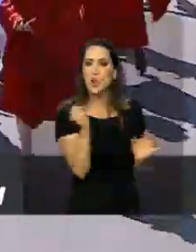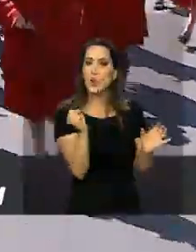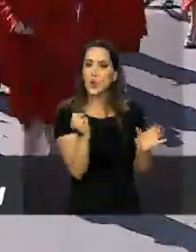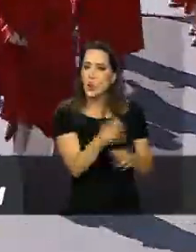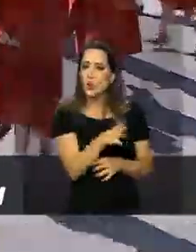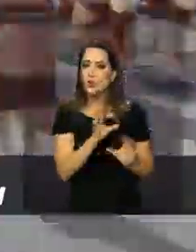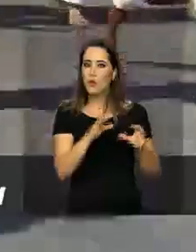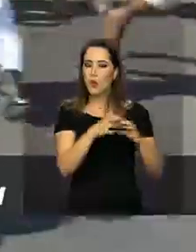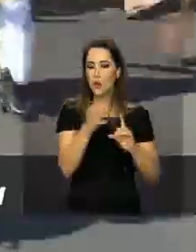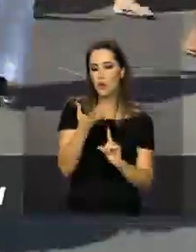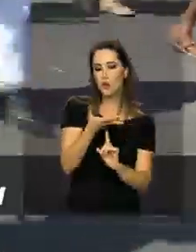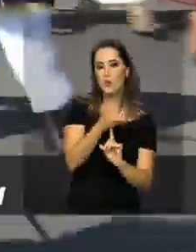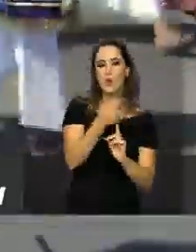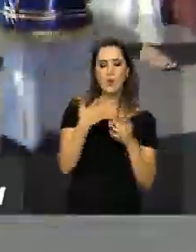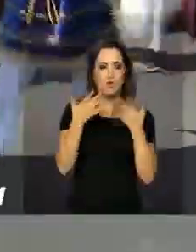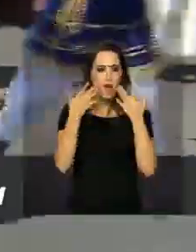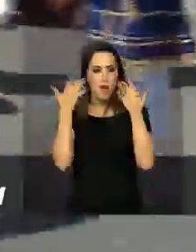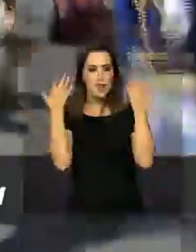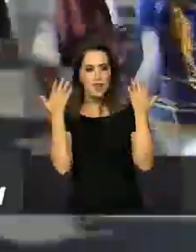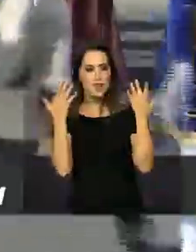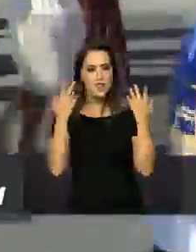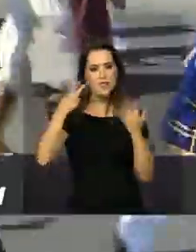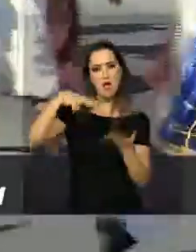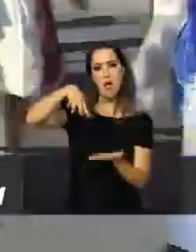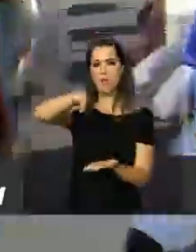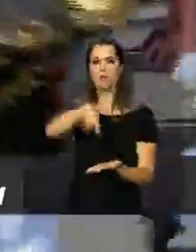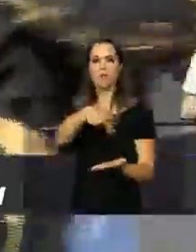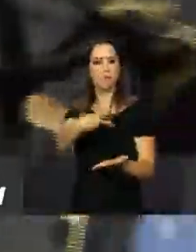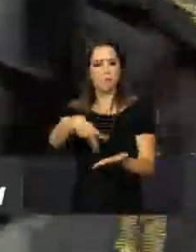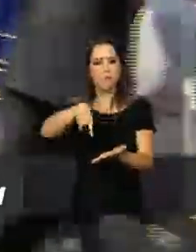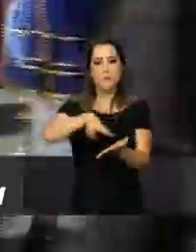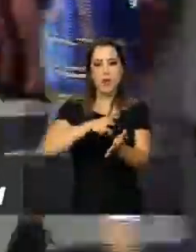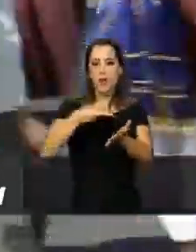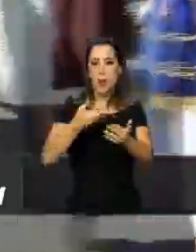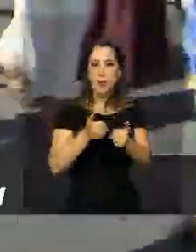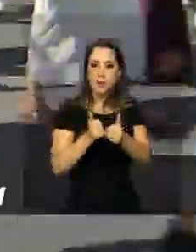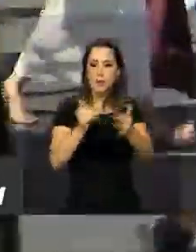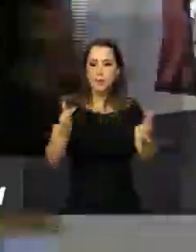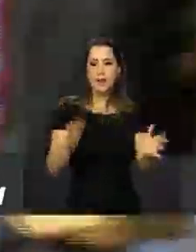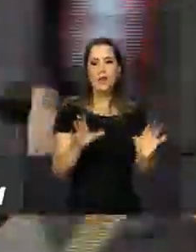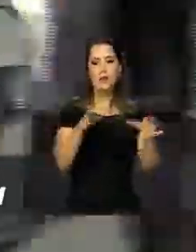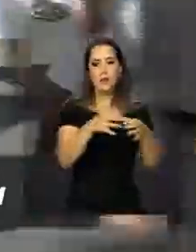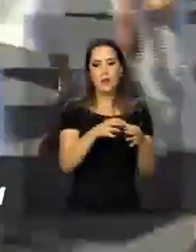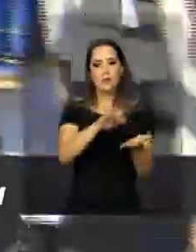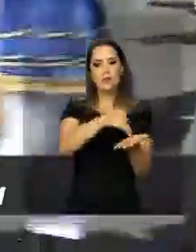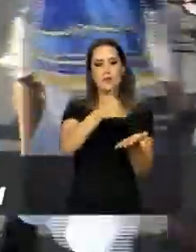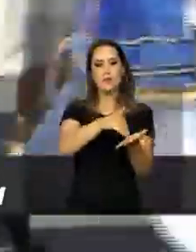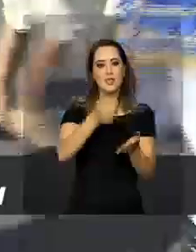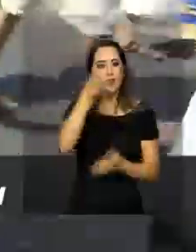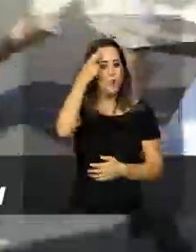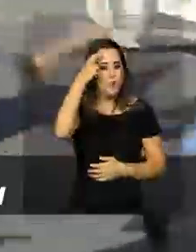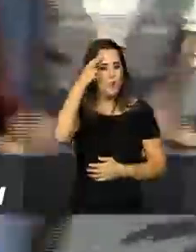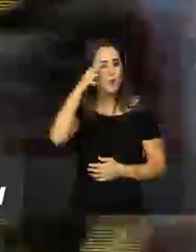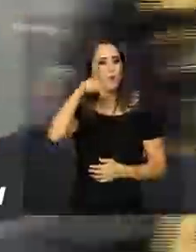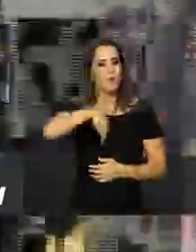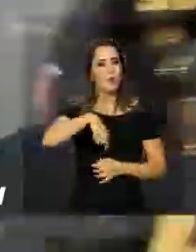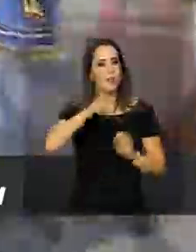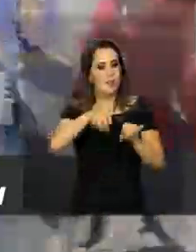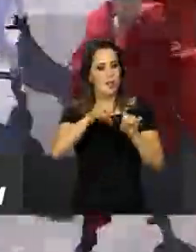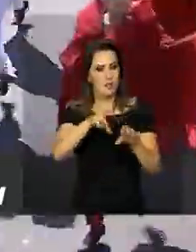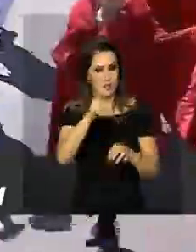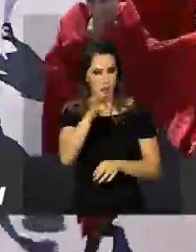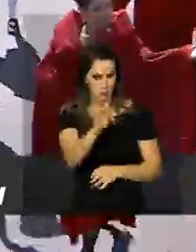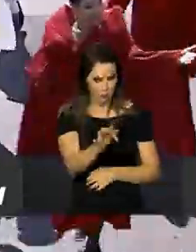e bailarinos que estão abrindo o desfile da Secretaria de Educação e Cultura, onde nós